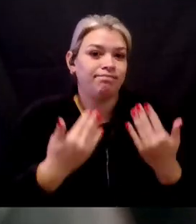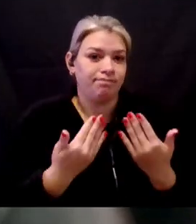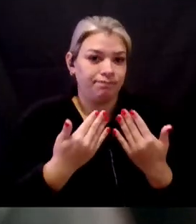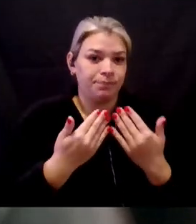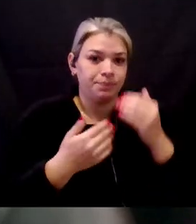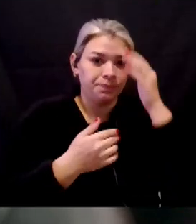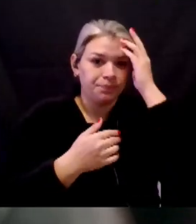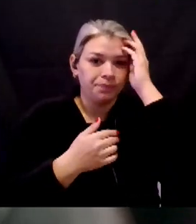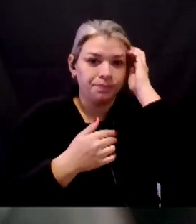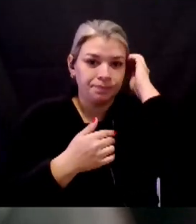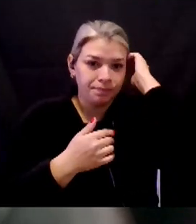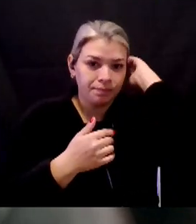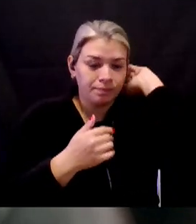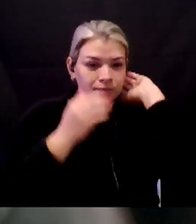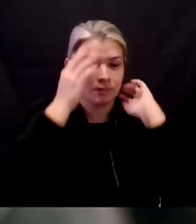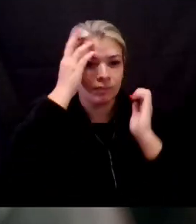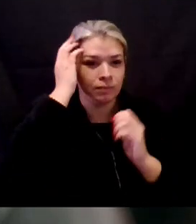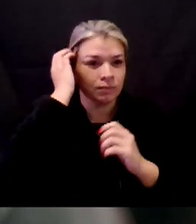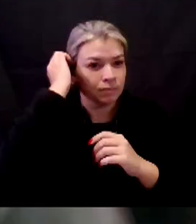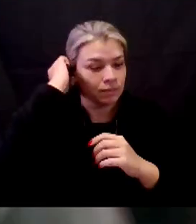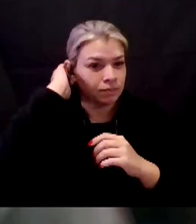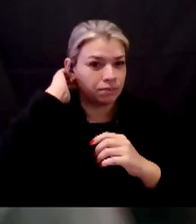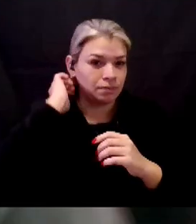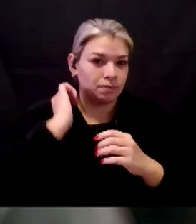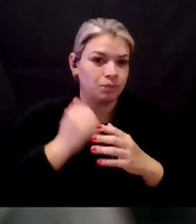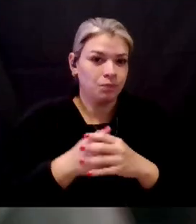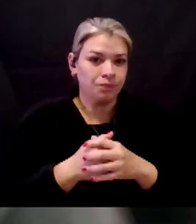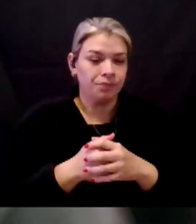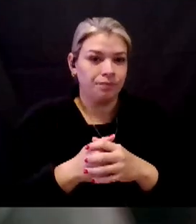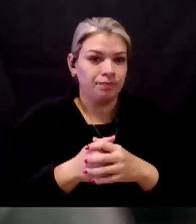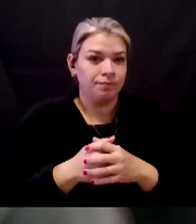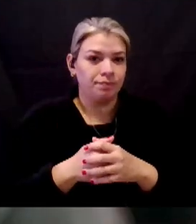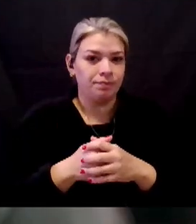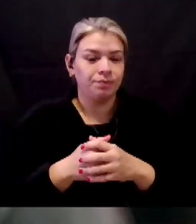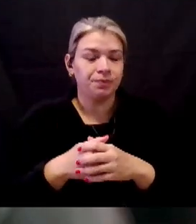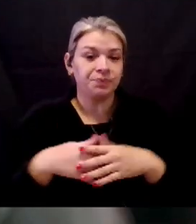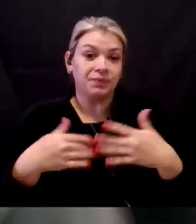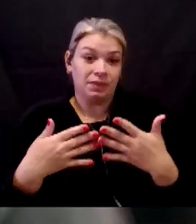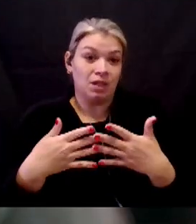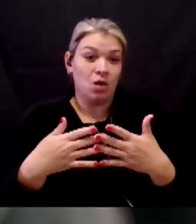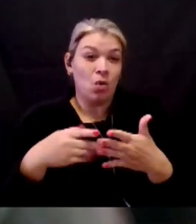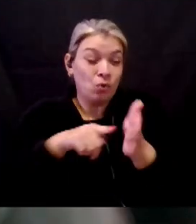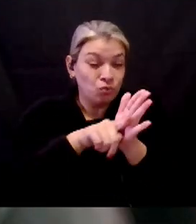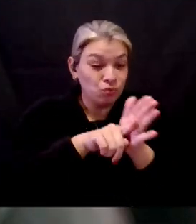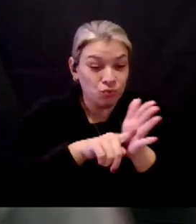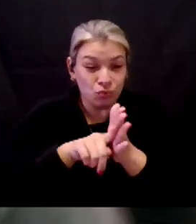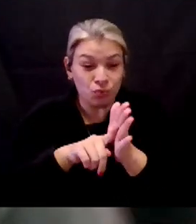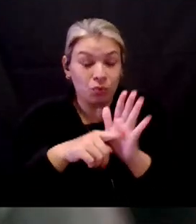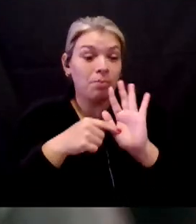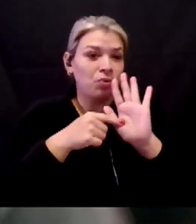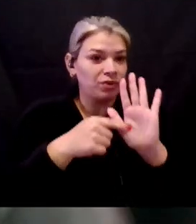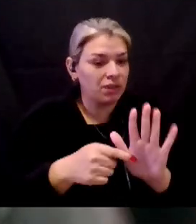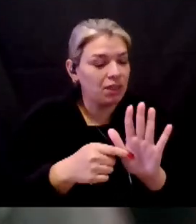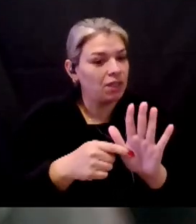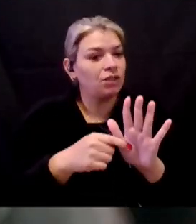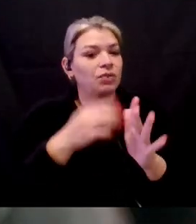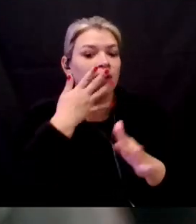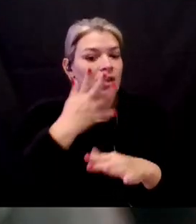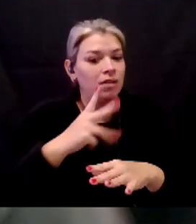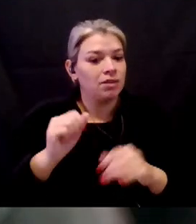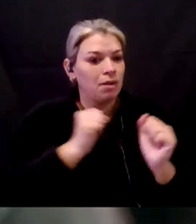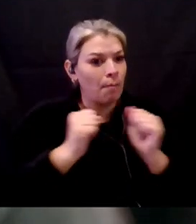comparação com a da adulta. A gente fala que não tem estudos, né, comprovando que a criança pode utilizar esses